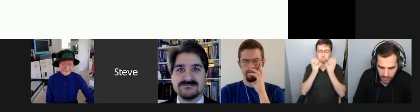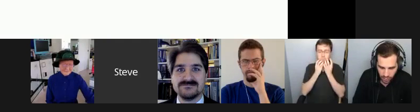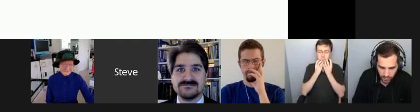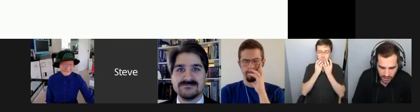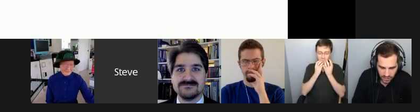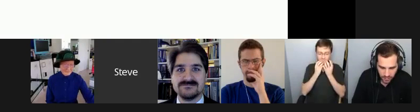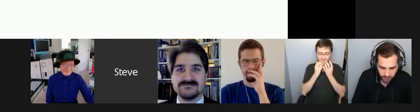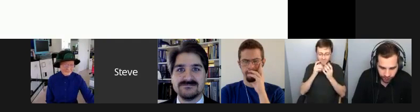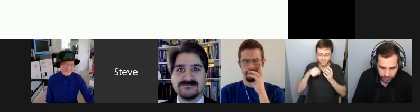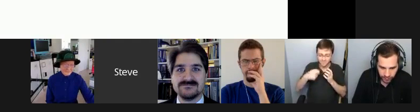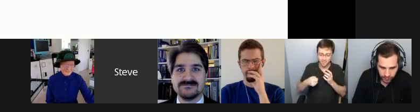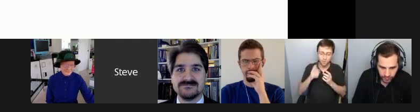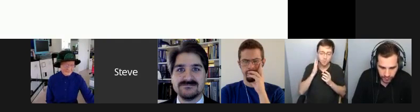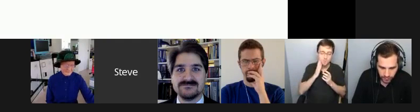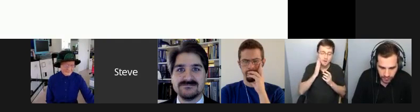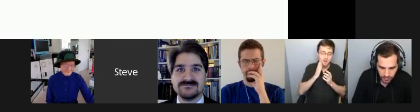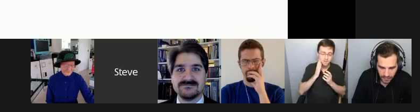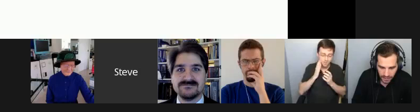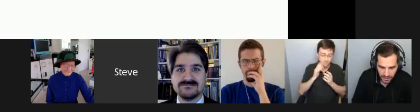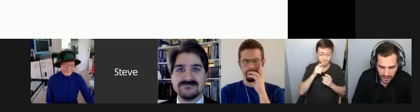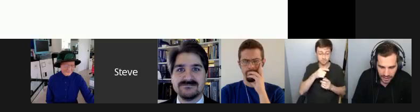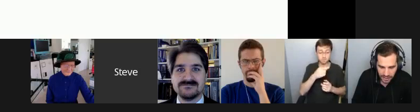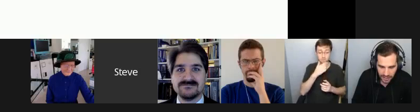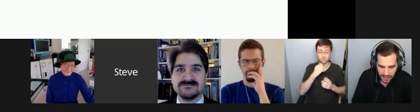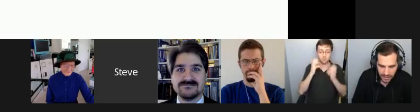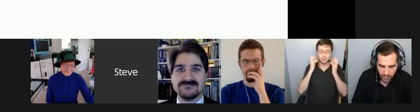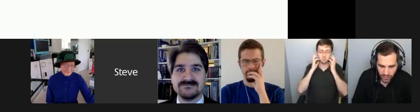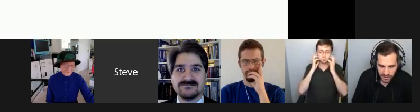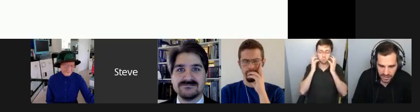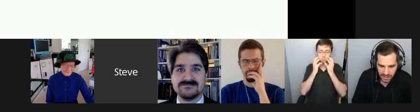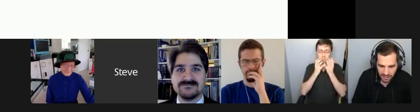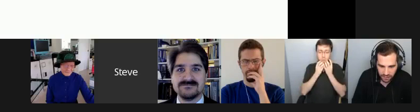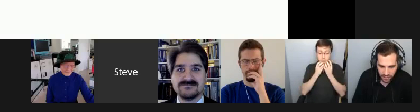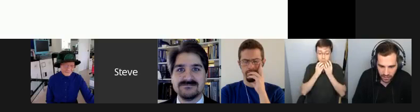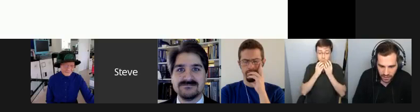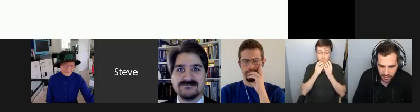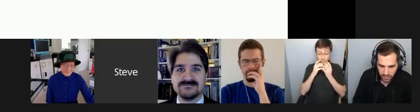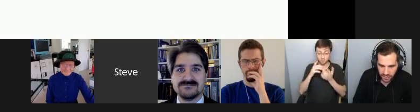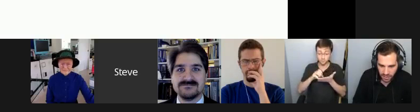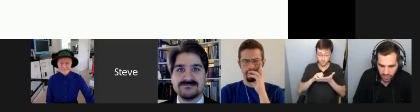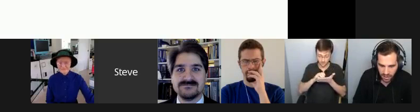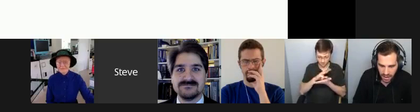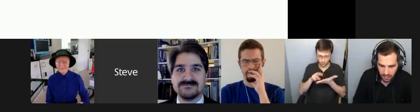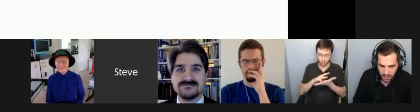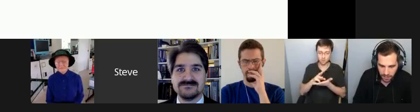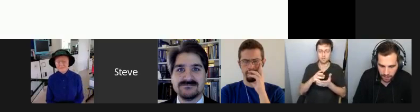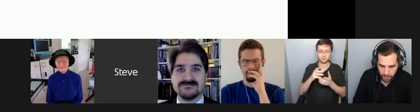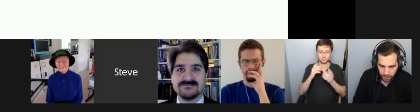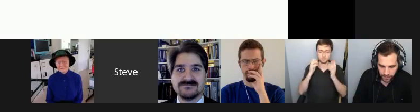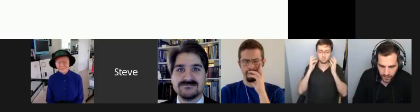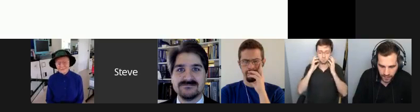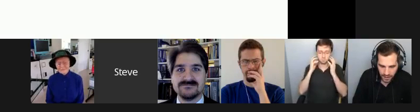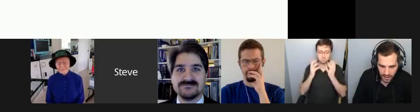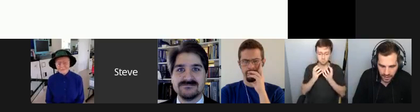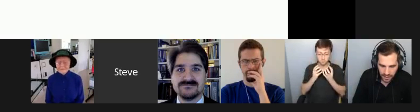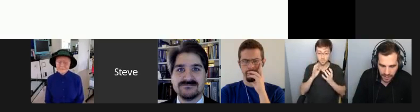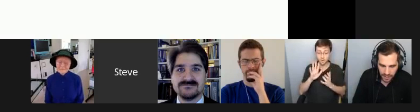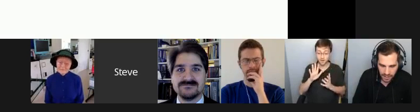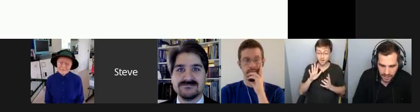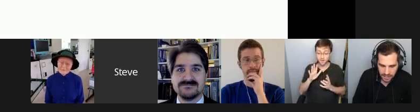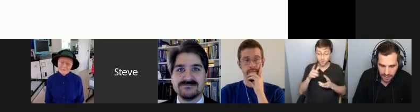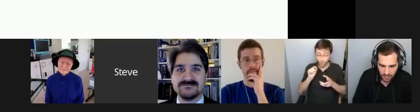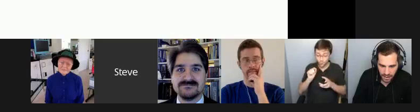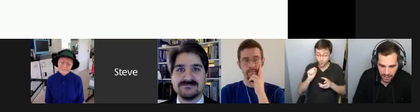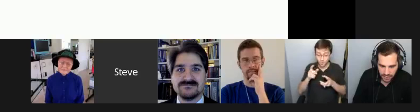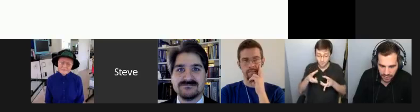comentei anteriormente, que ele utiliza dessa forma o sinal de barba. Né?